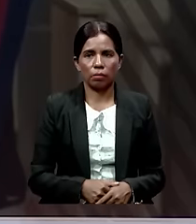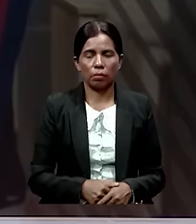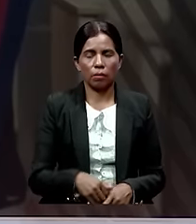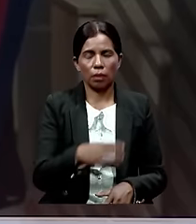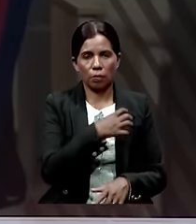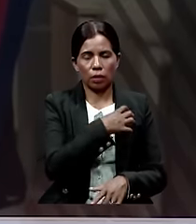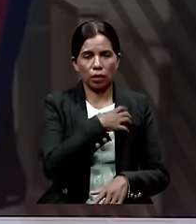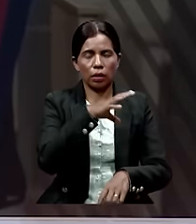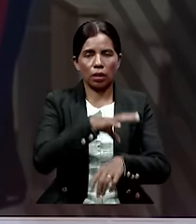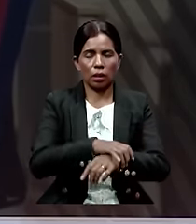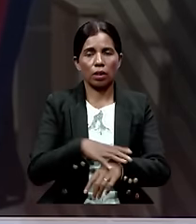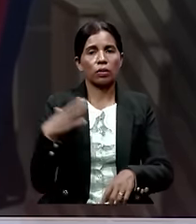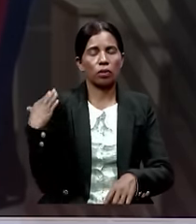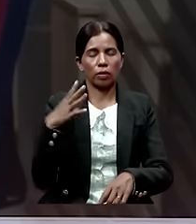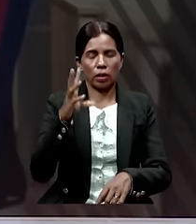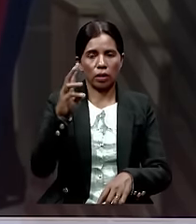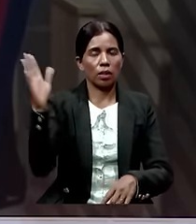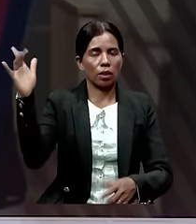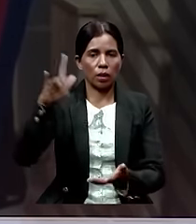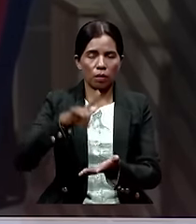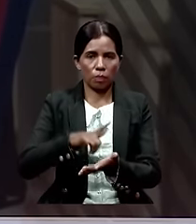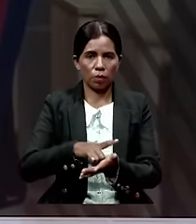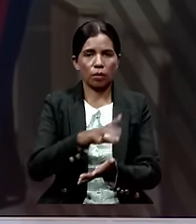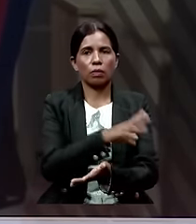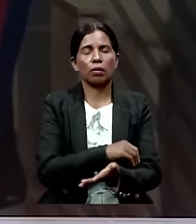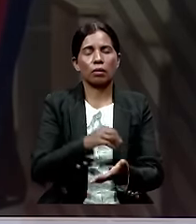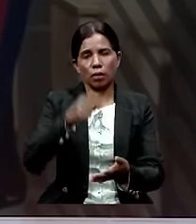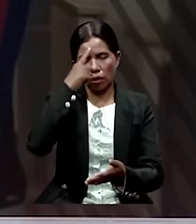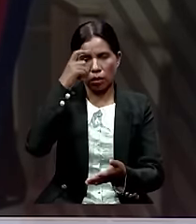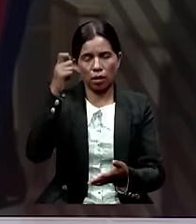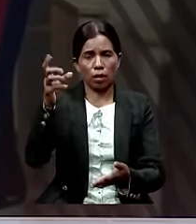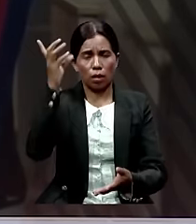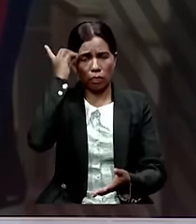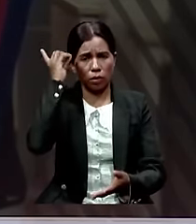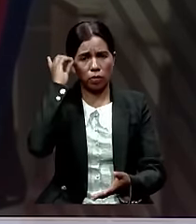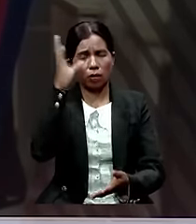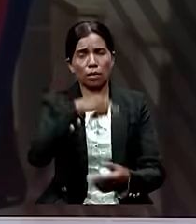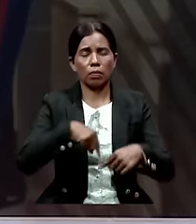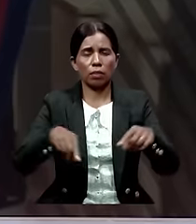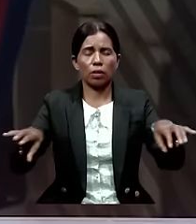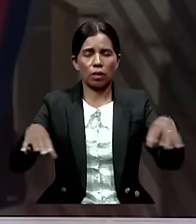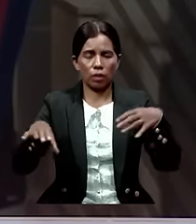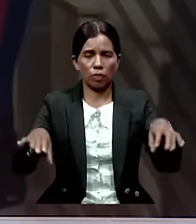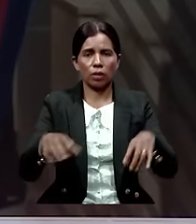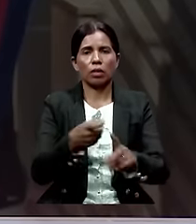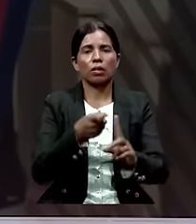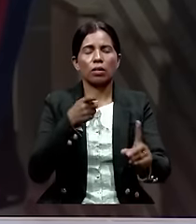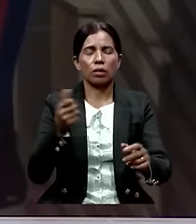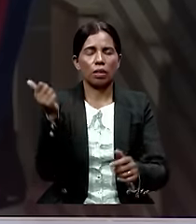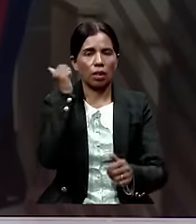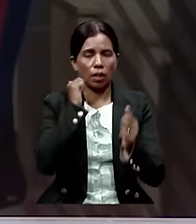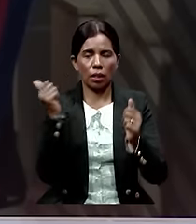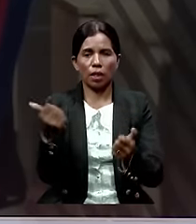Kini Teli detém jovem na Inem e aeroporto Nicolau Lobato, tamba desconfia atuba serviço e arai liur li russi